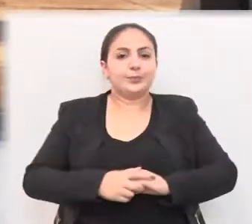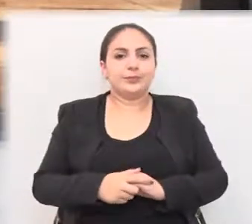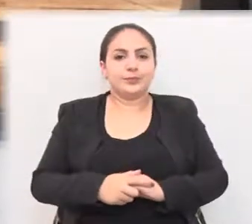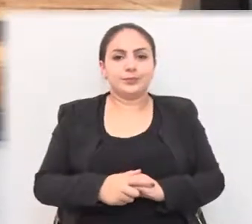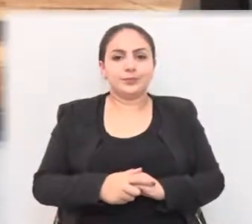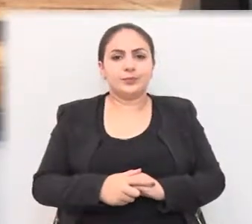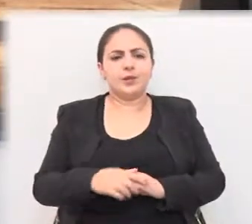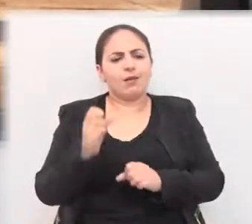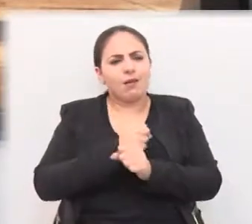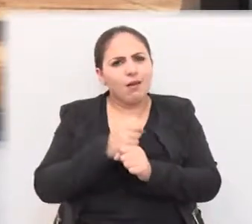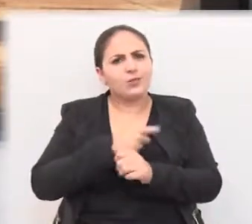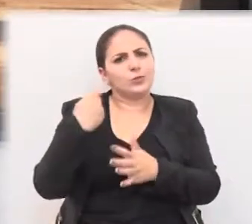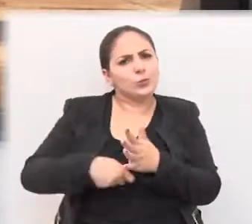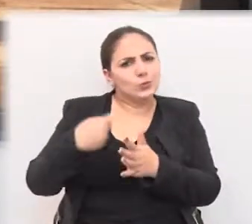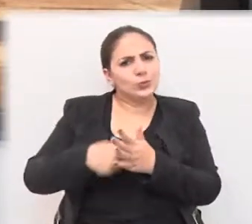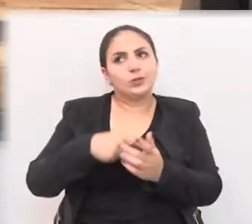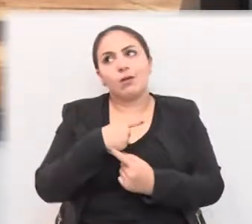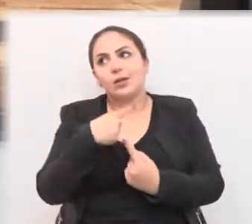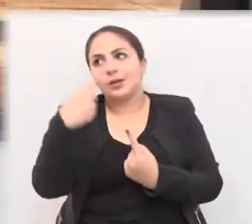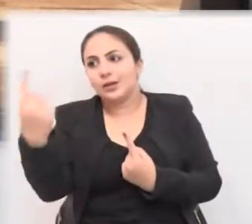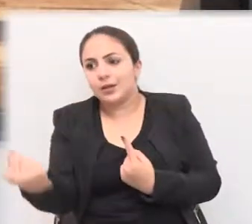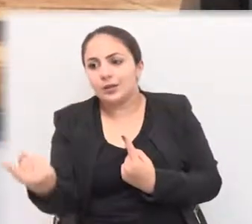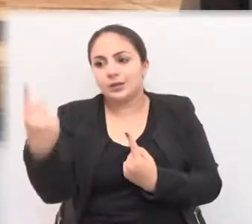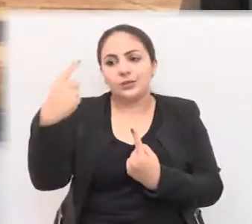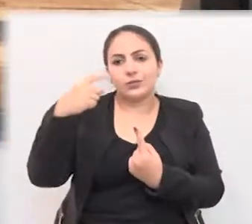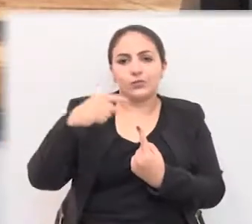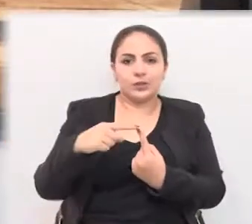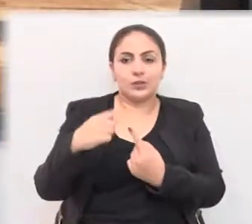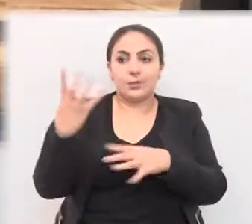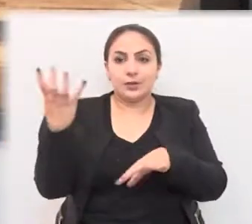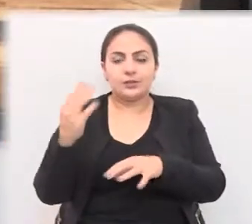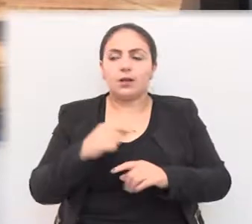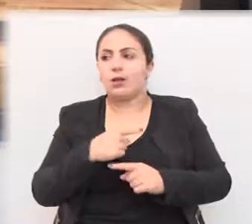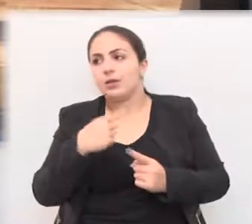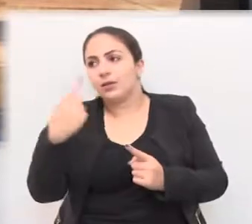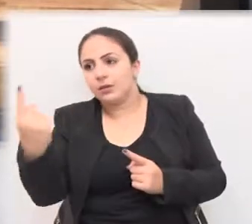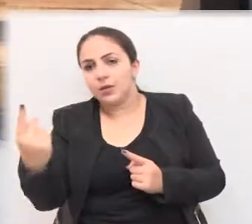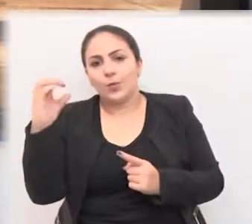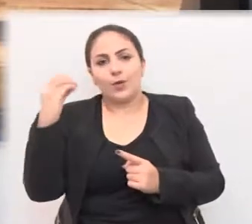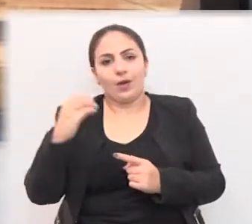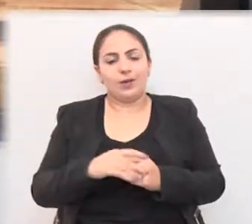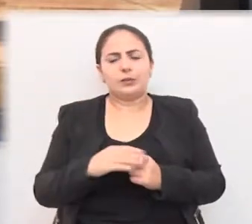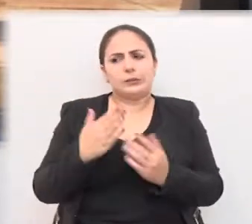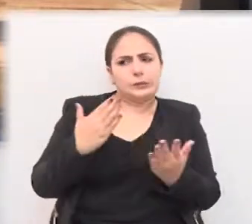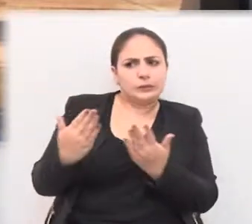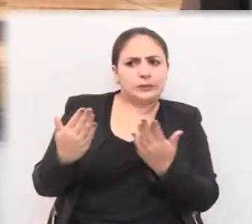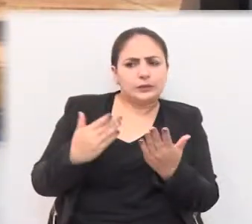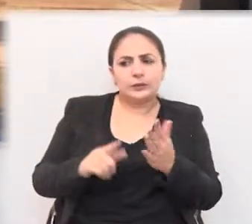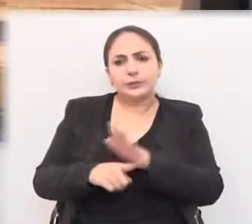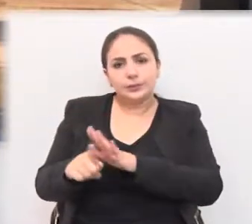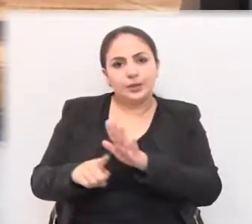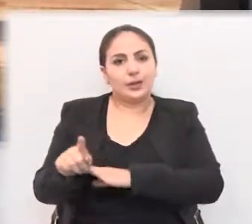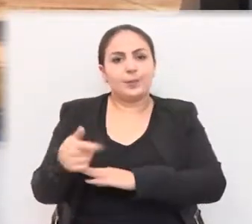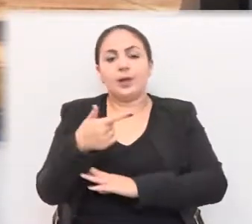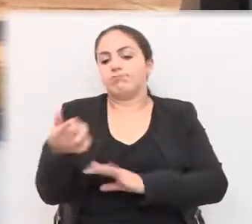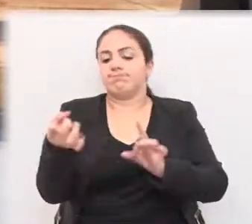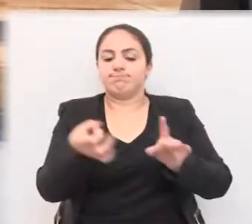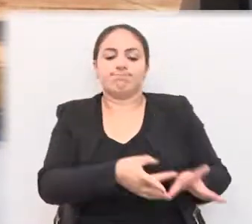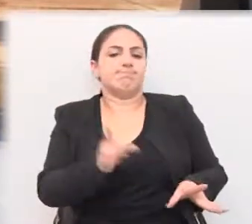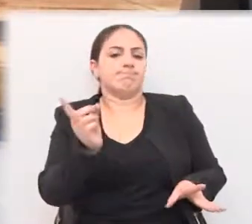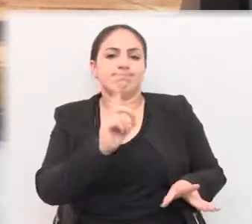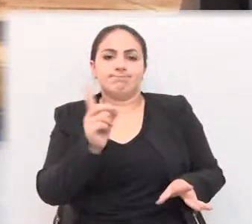aeroporto. São anos de luta, de idas e vindas a Brasília e Porto Alegre, de bastante dúvida, mas não